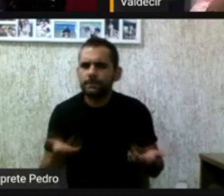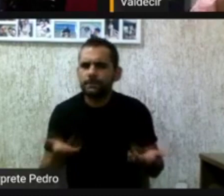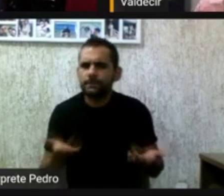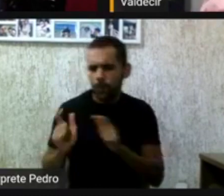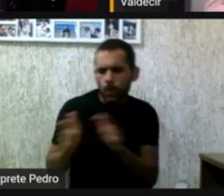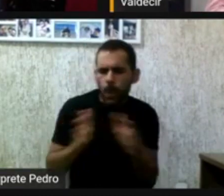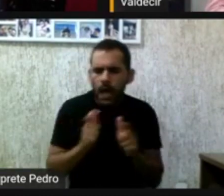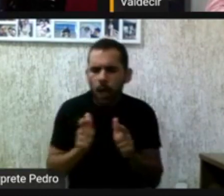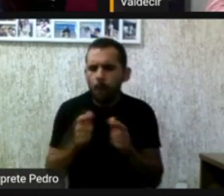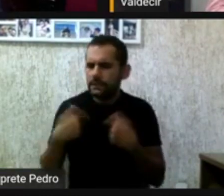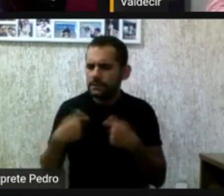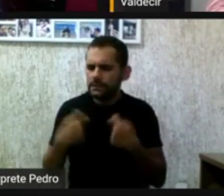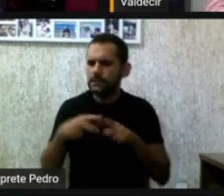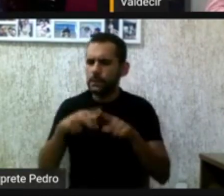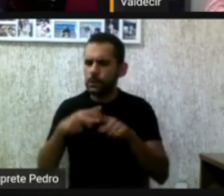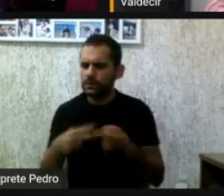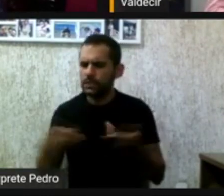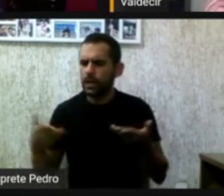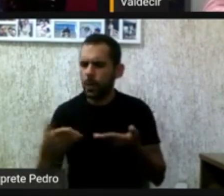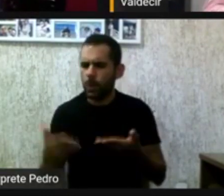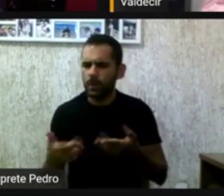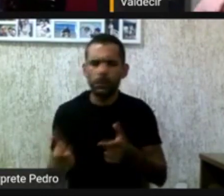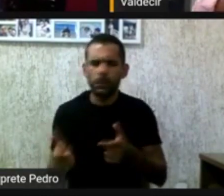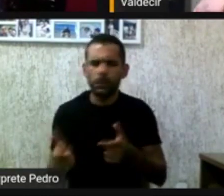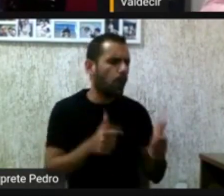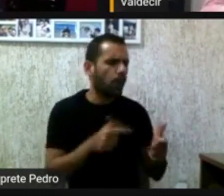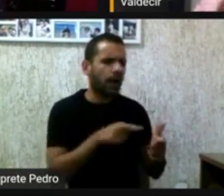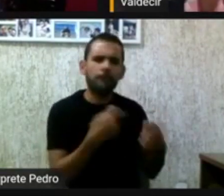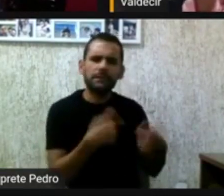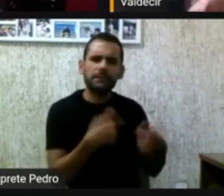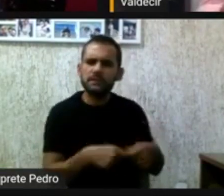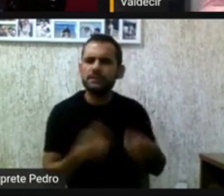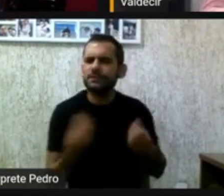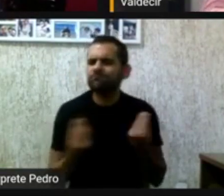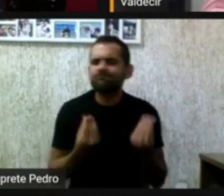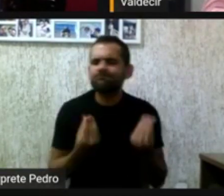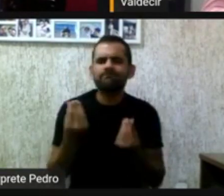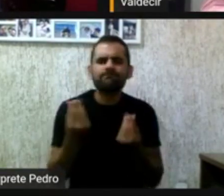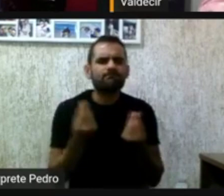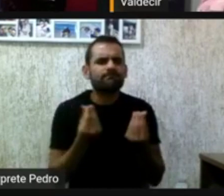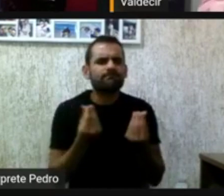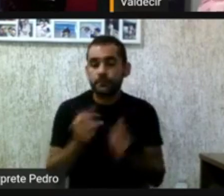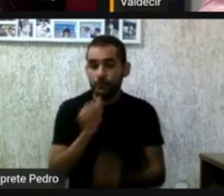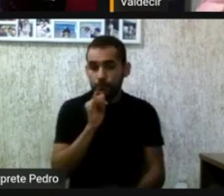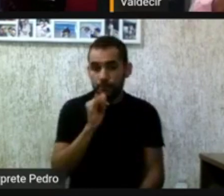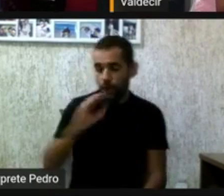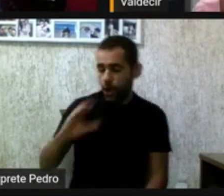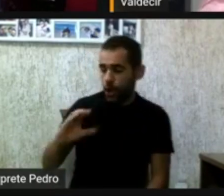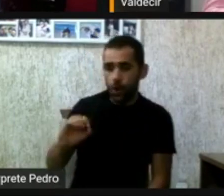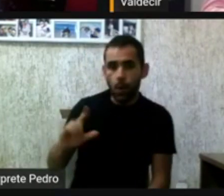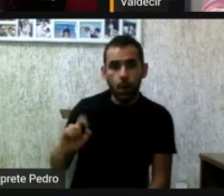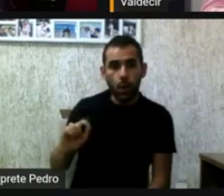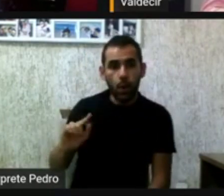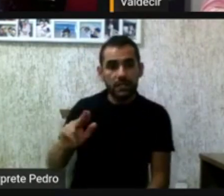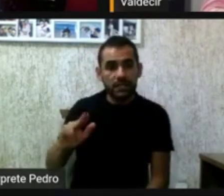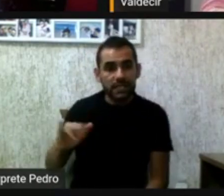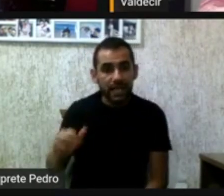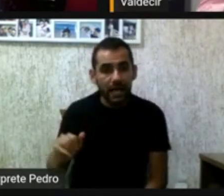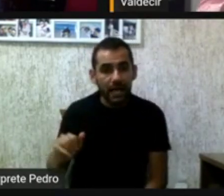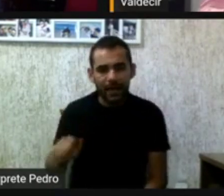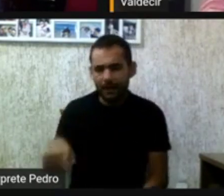disso? Outro local precisa? Sabe? É um exemplo mesmo na colônia do Marçal. Será que realmente